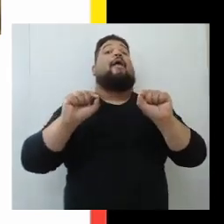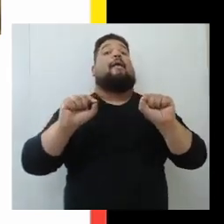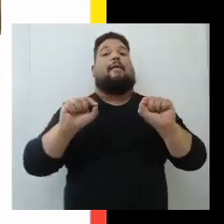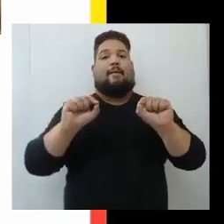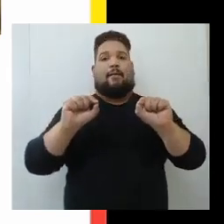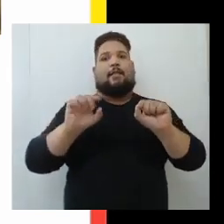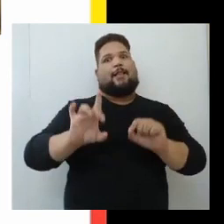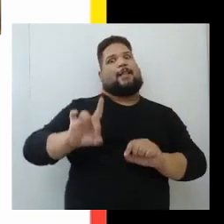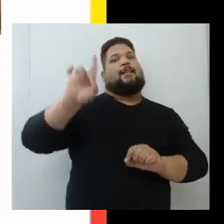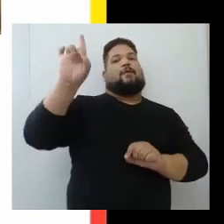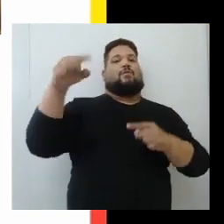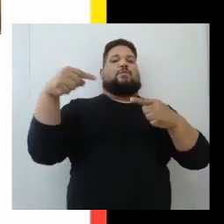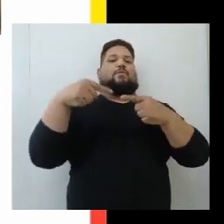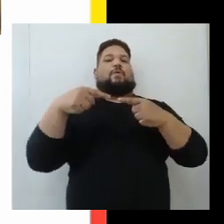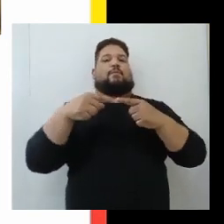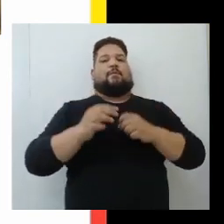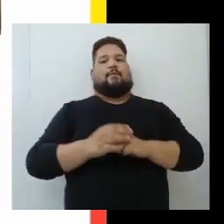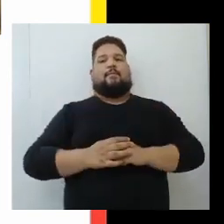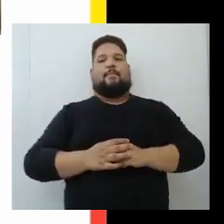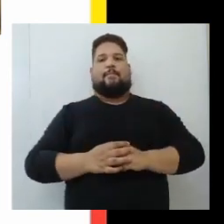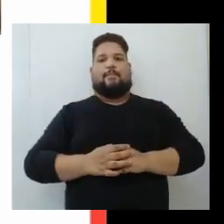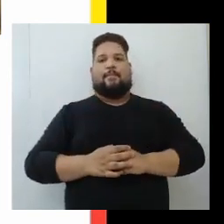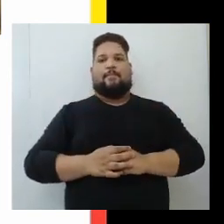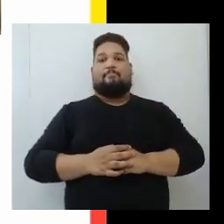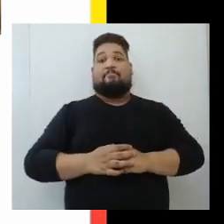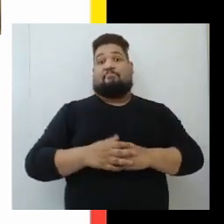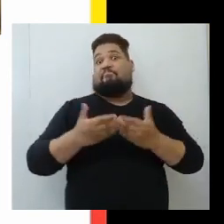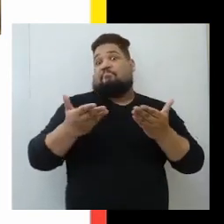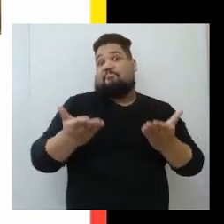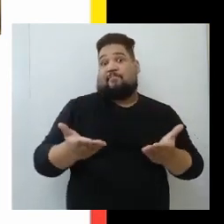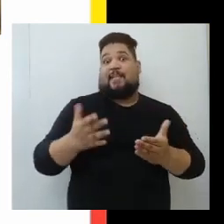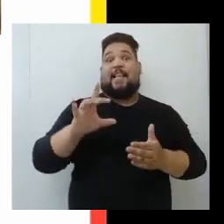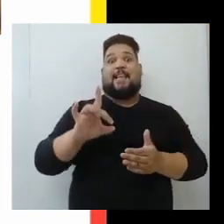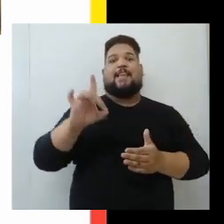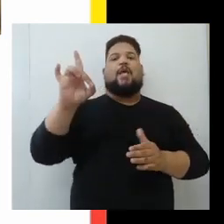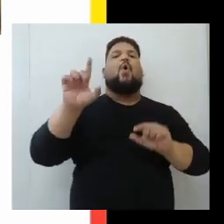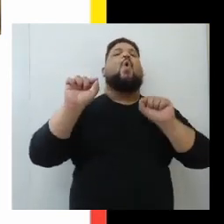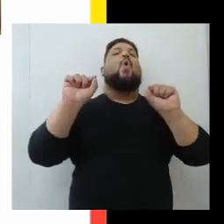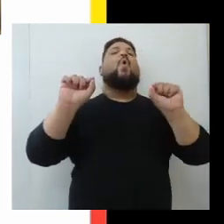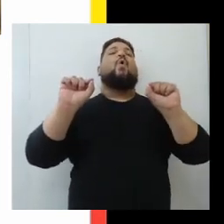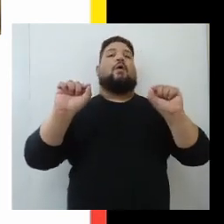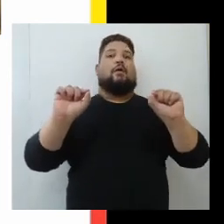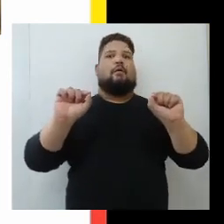seria Deus. Então, Deus toca